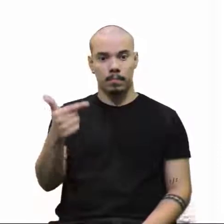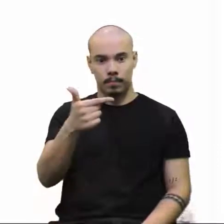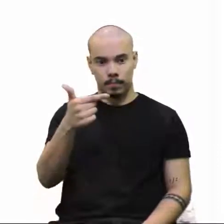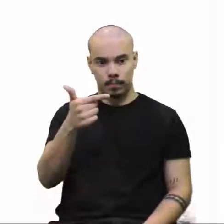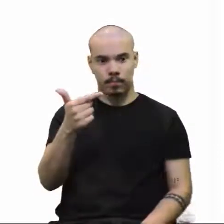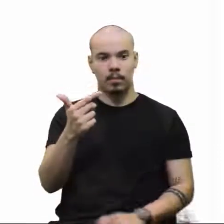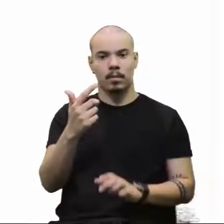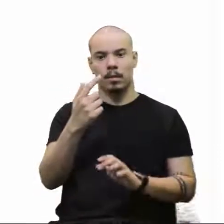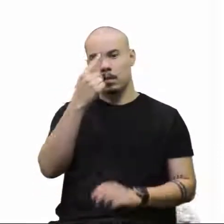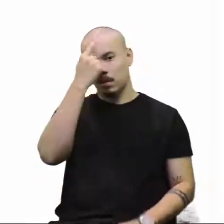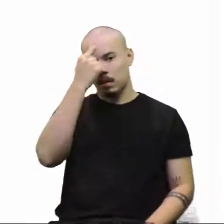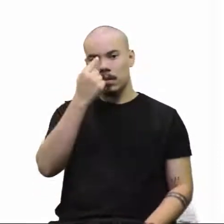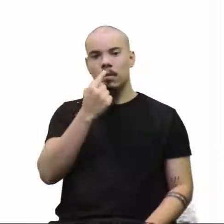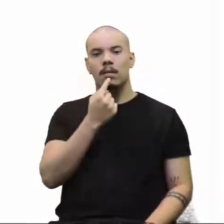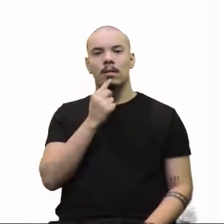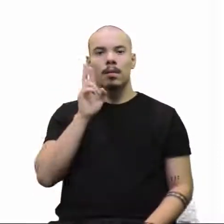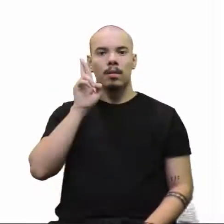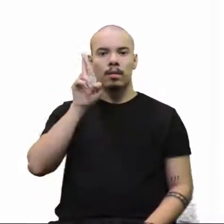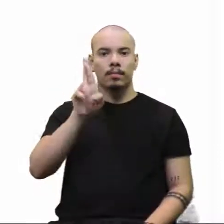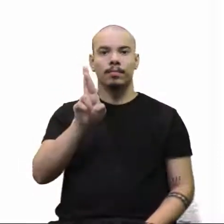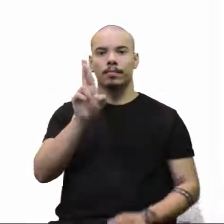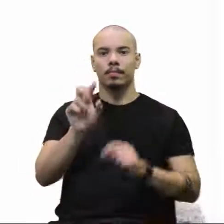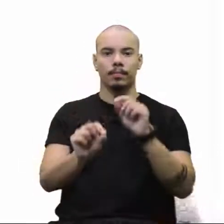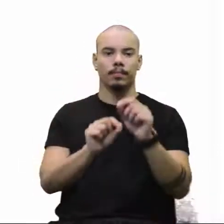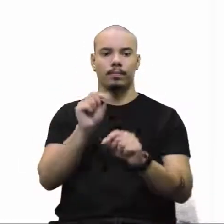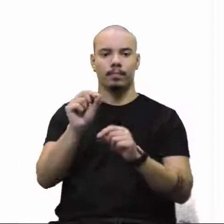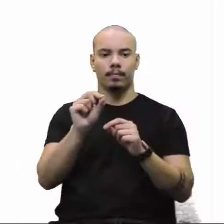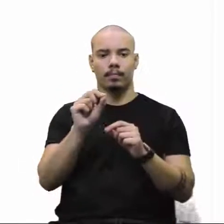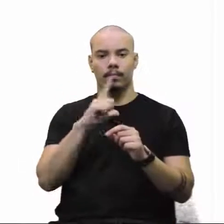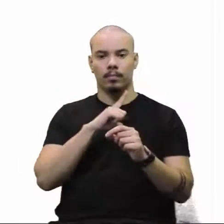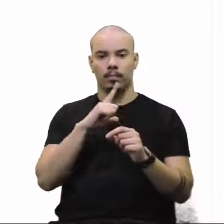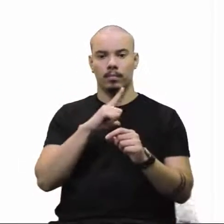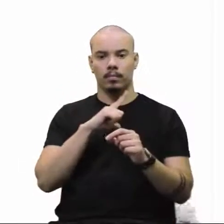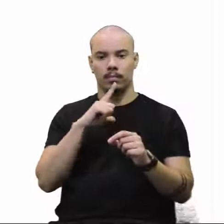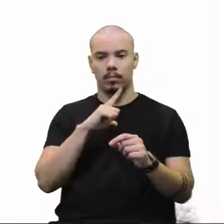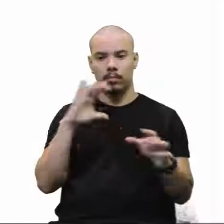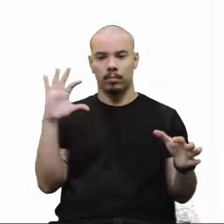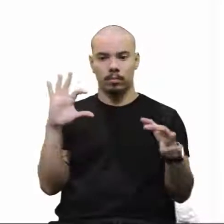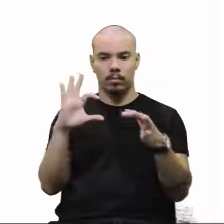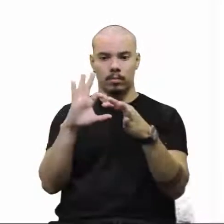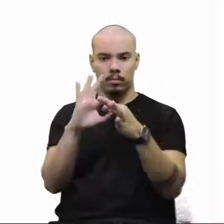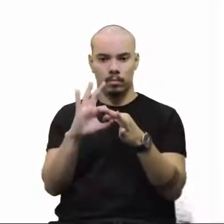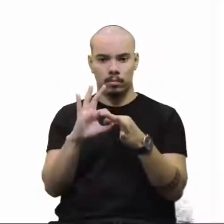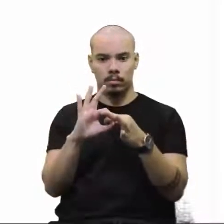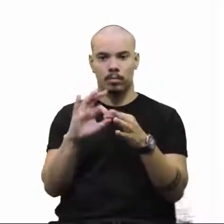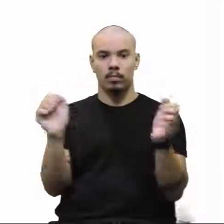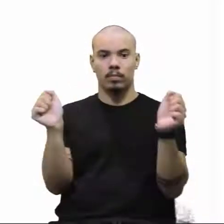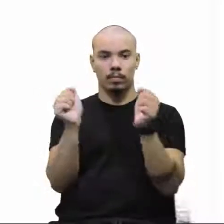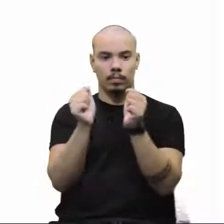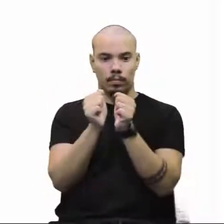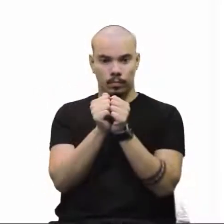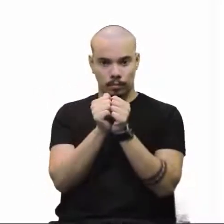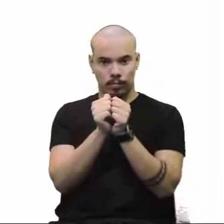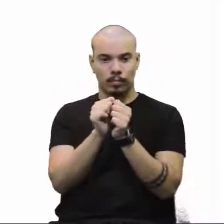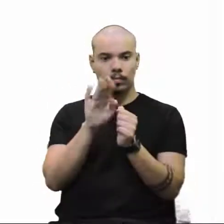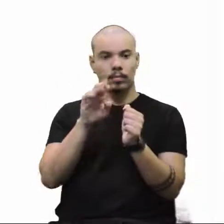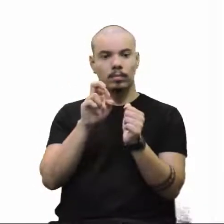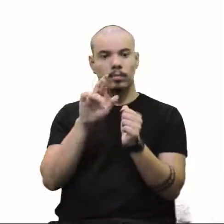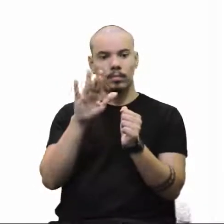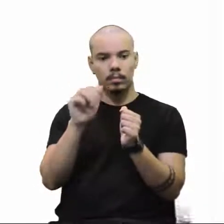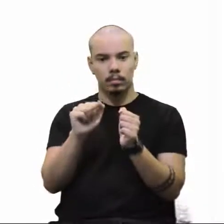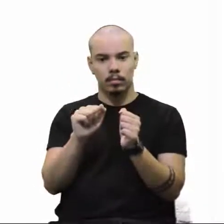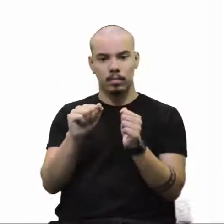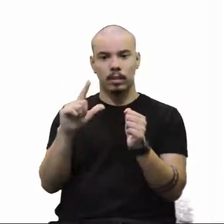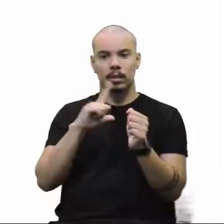figura representa uma espira ligada a uma bateria por meio de uma chave